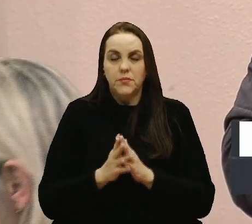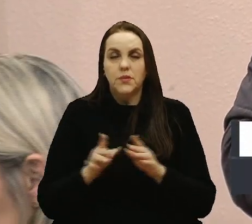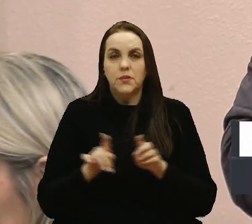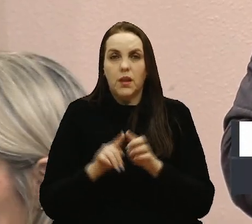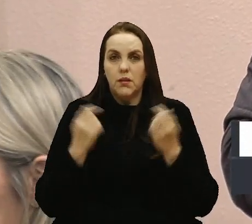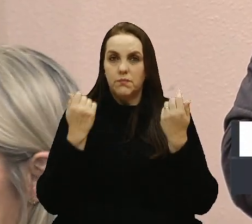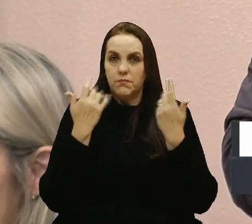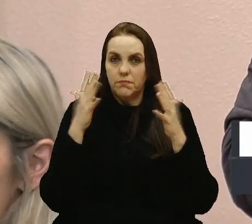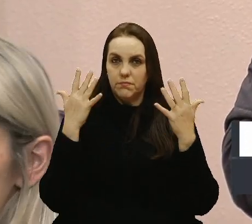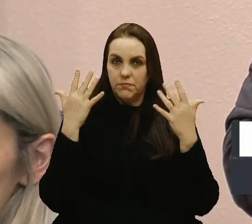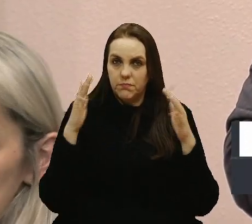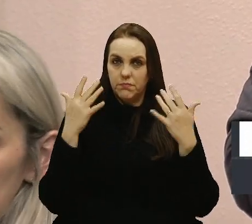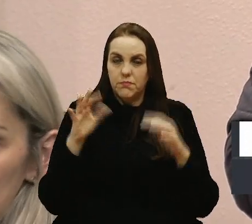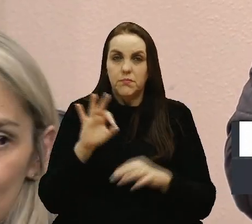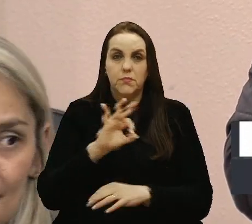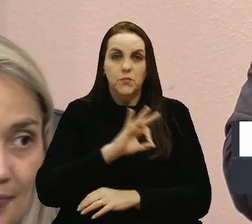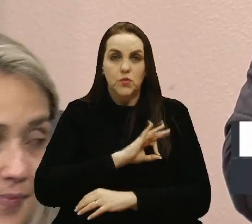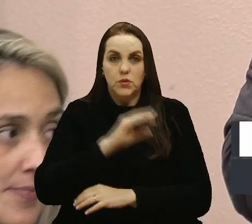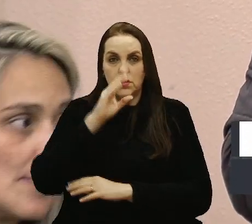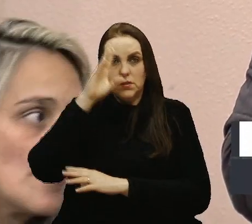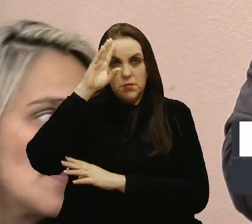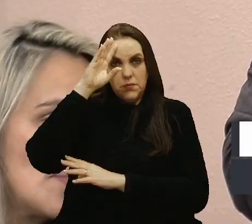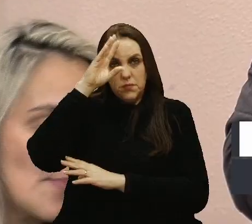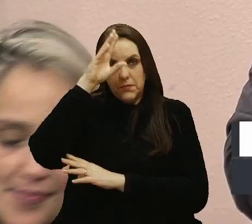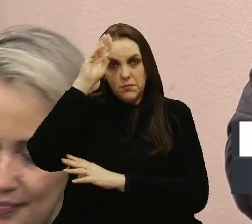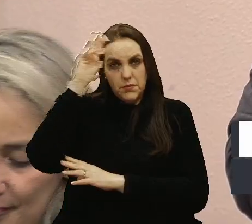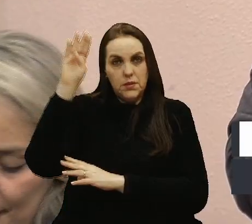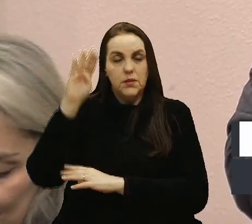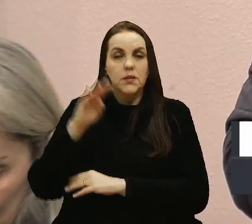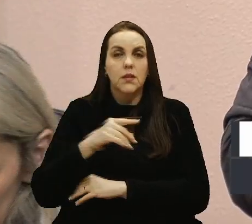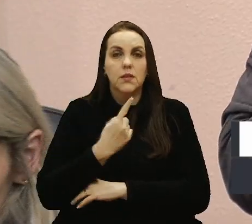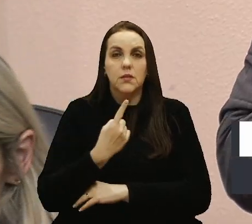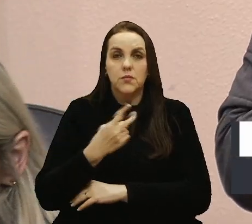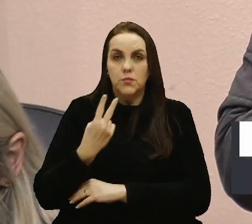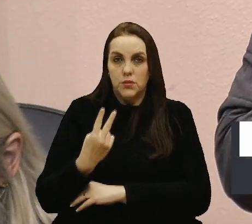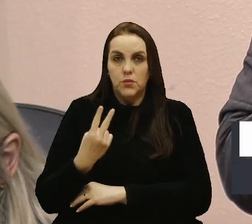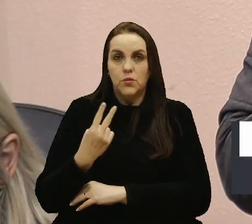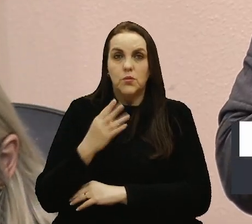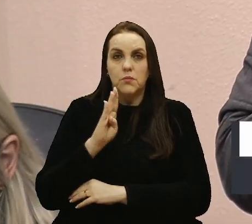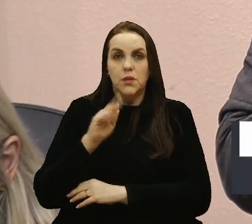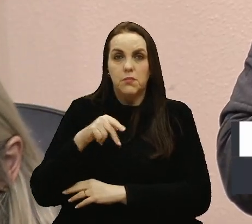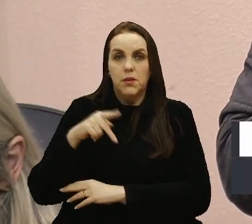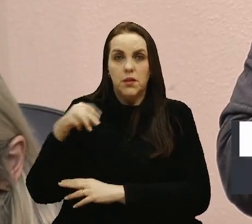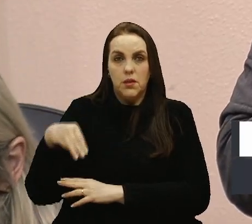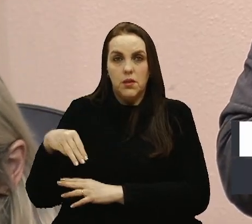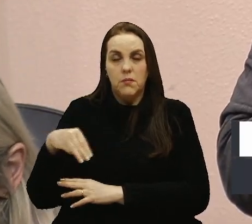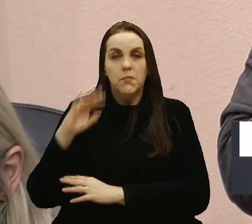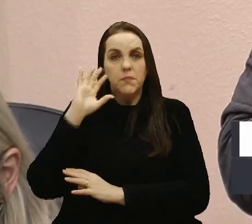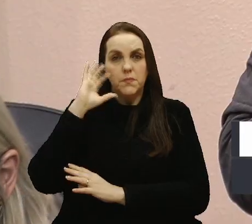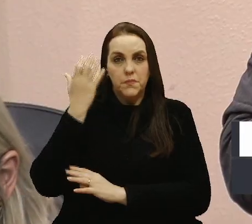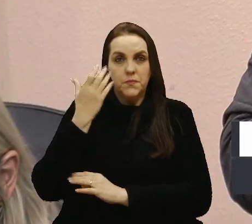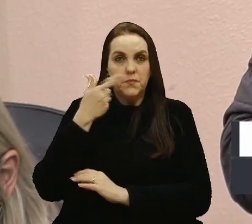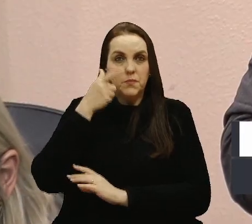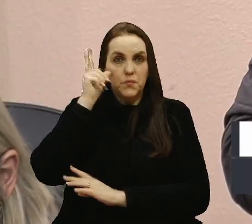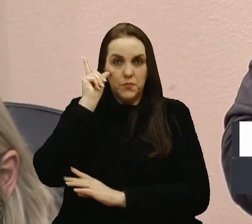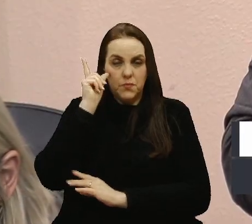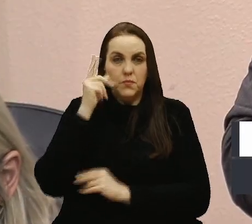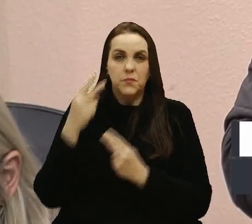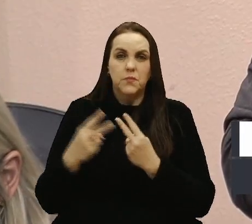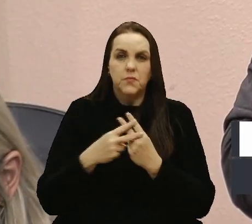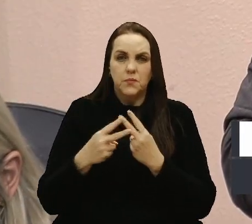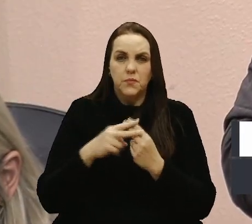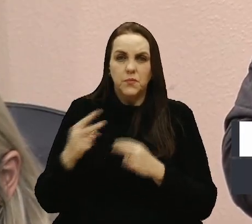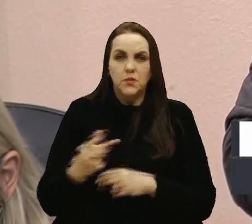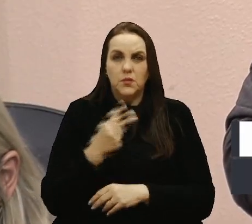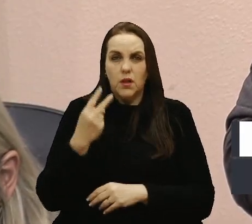aos policiais militares do 12º Batalhão de Polícia Militar, referente à ocorrência de ontem que resultou na prisão de 2